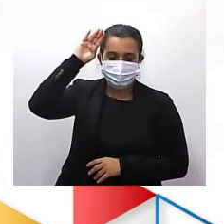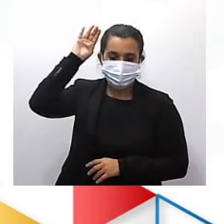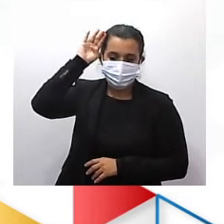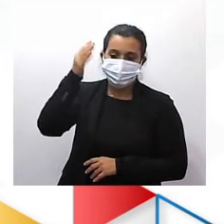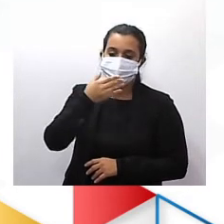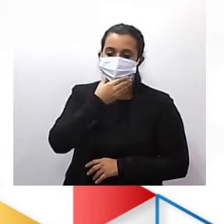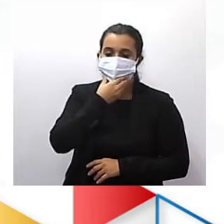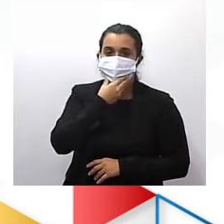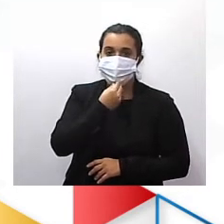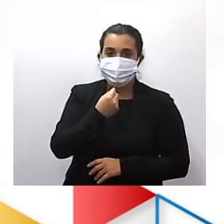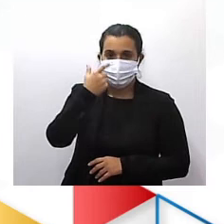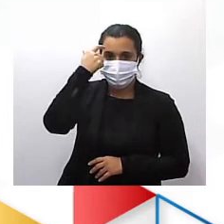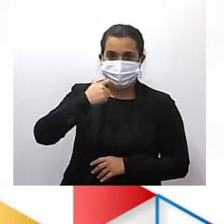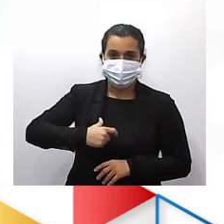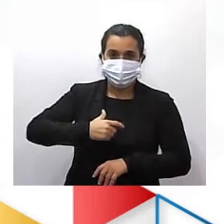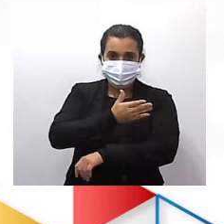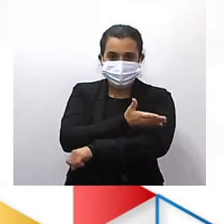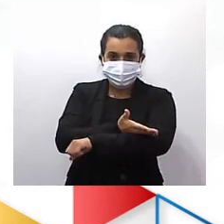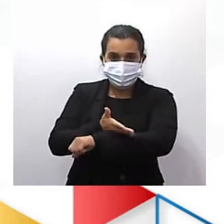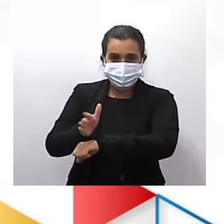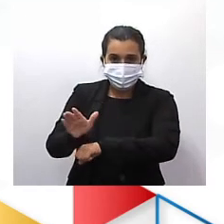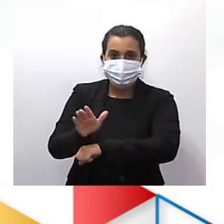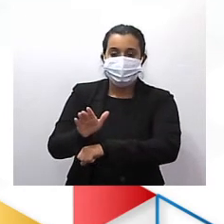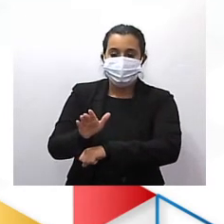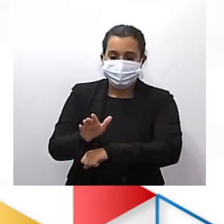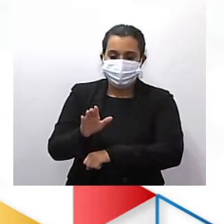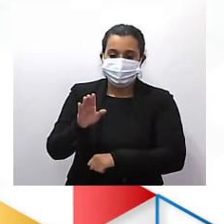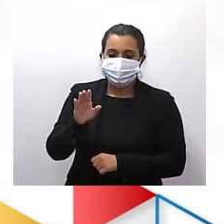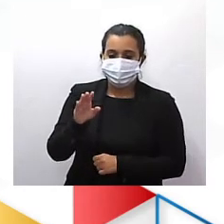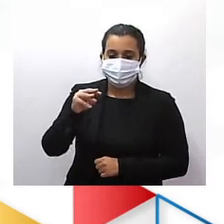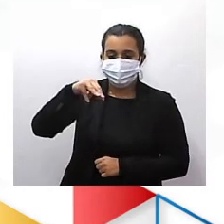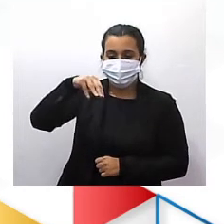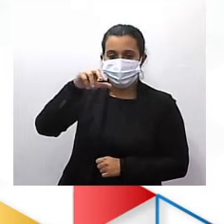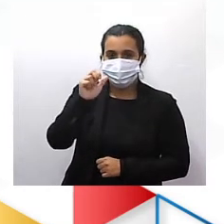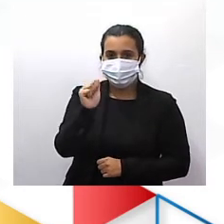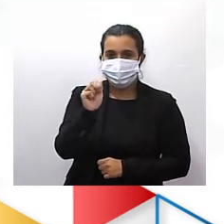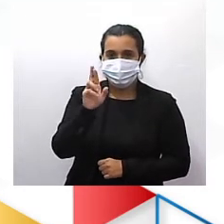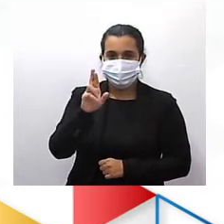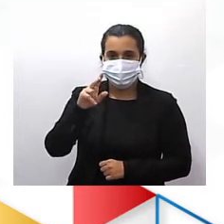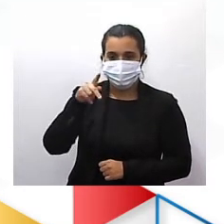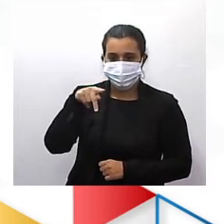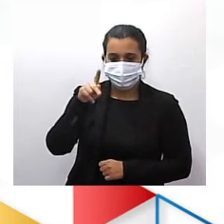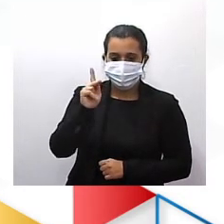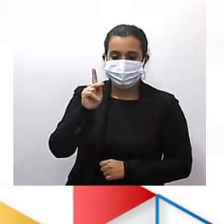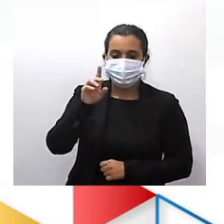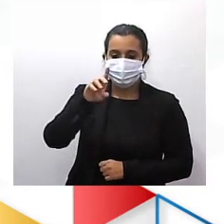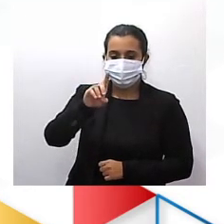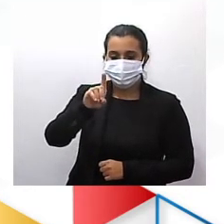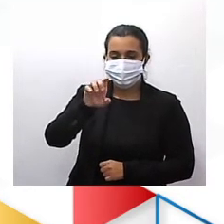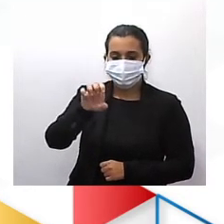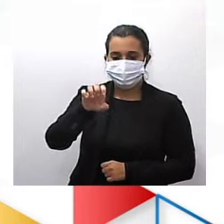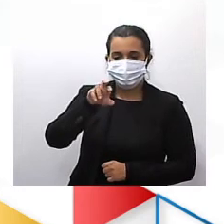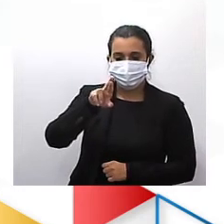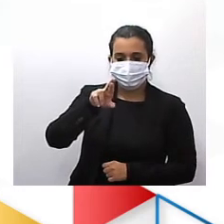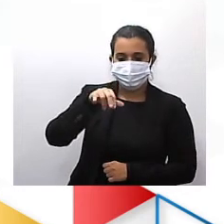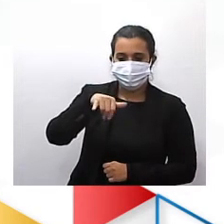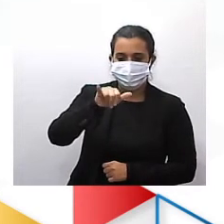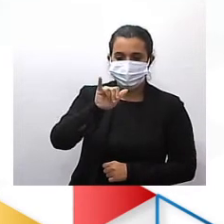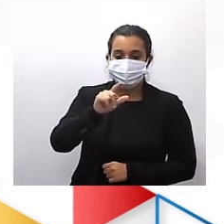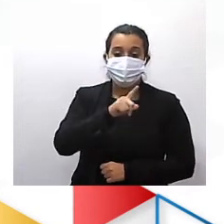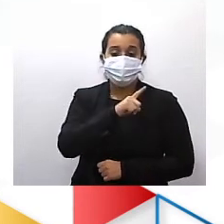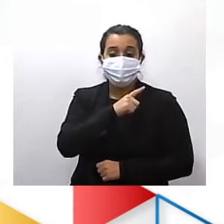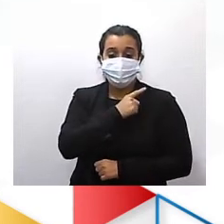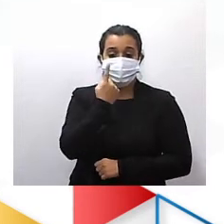branco, né, obviamente também, chamado de Mark Dery em 1994. Um filme que traz isso,